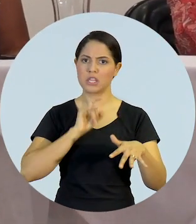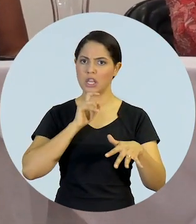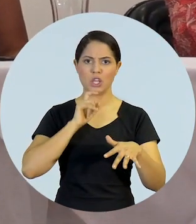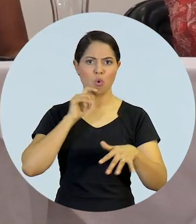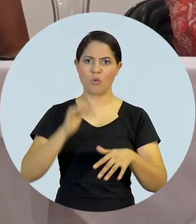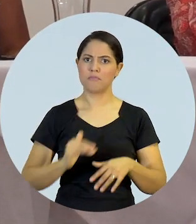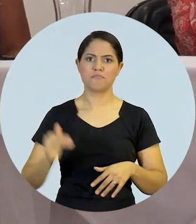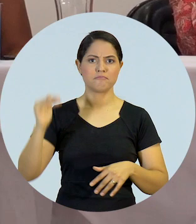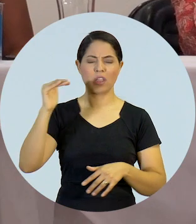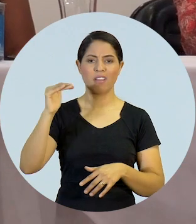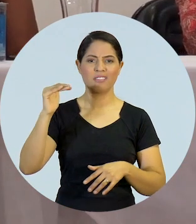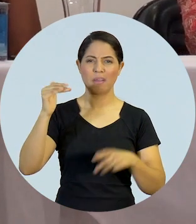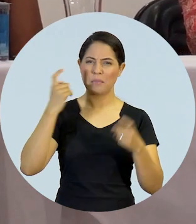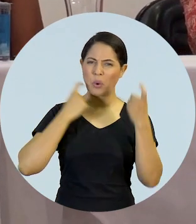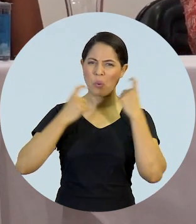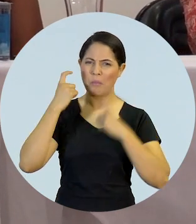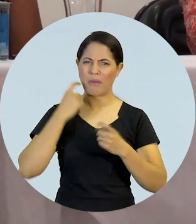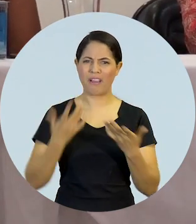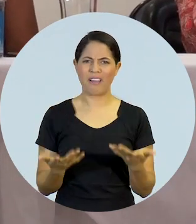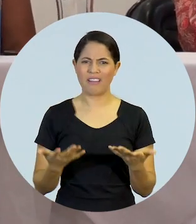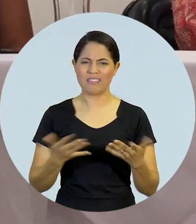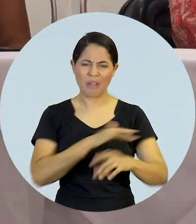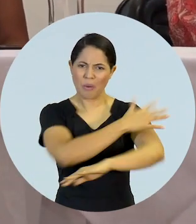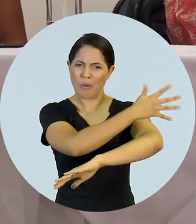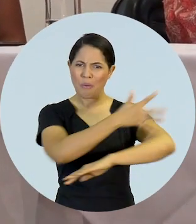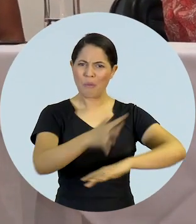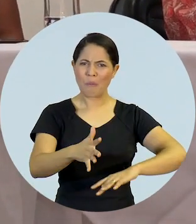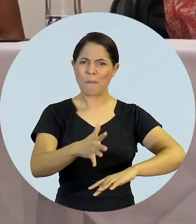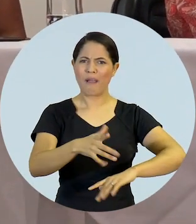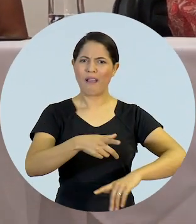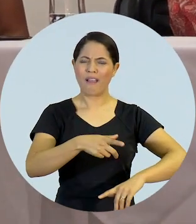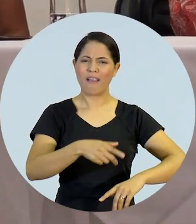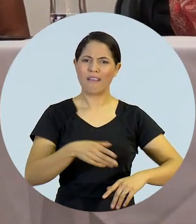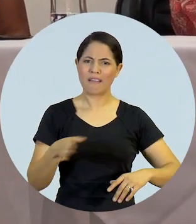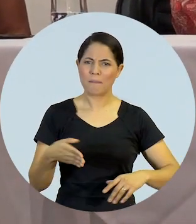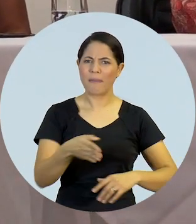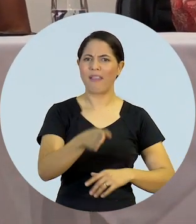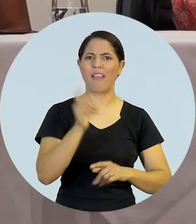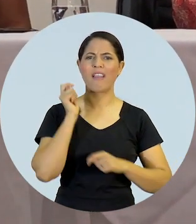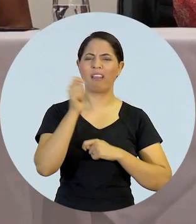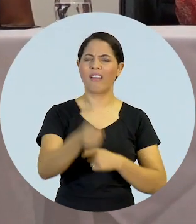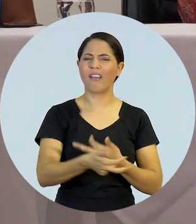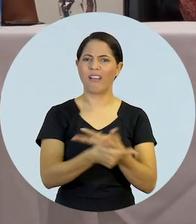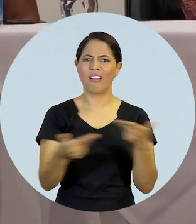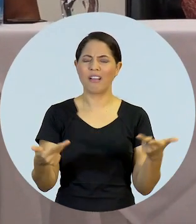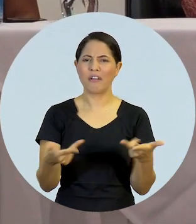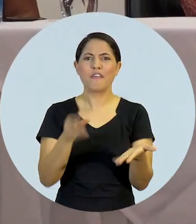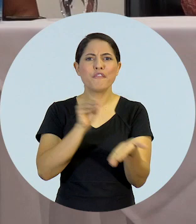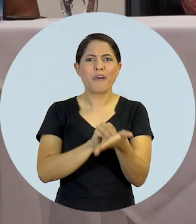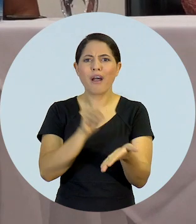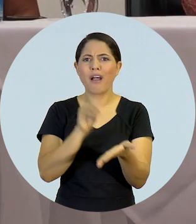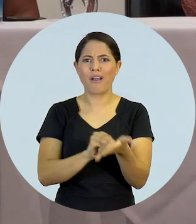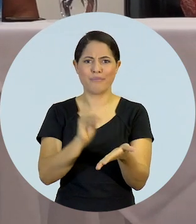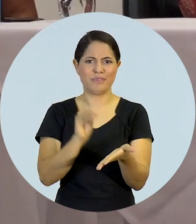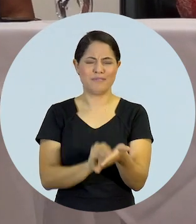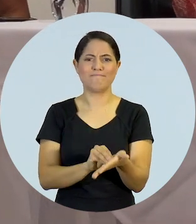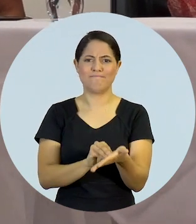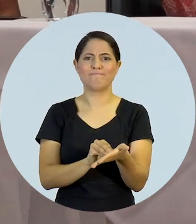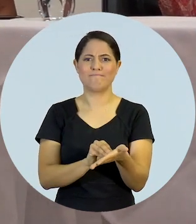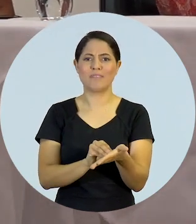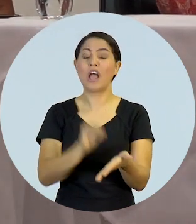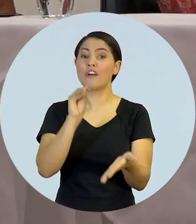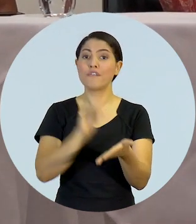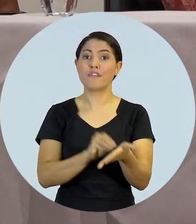todos estão muito ocupados com a Bahia Pesca, com funções diversas, mas falta